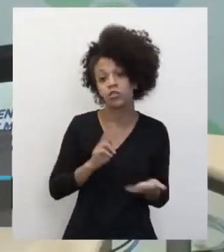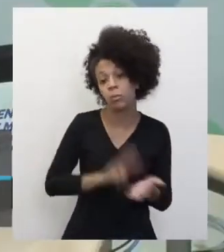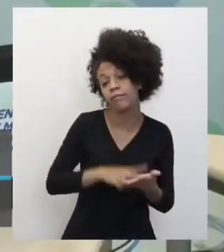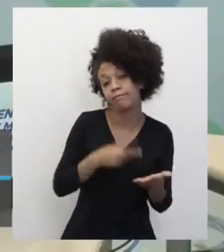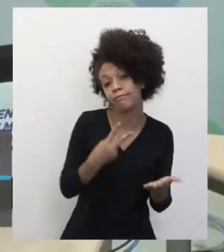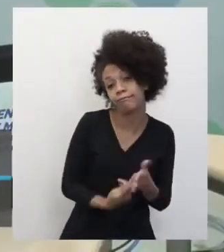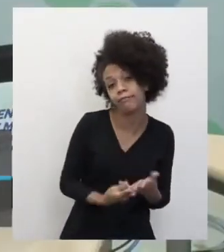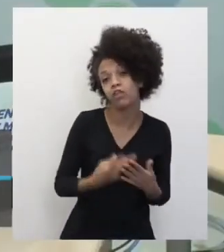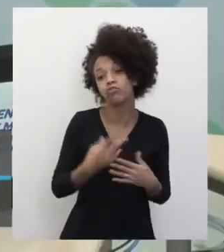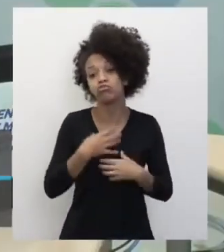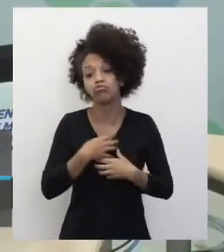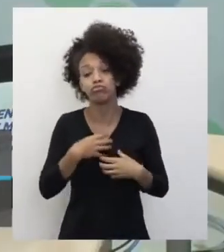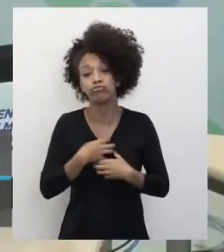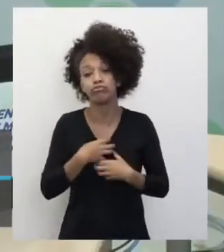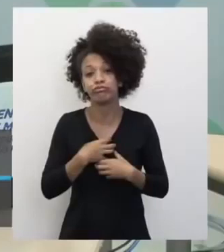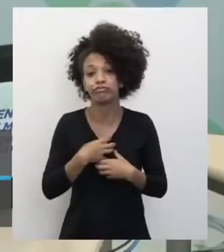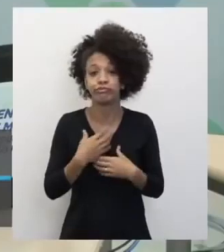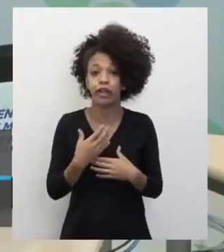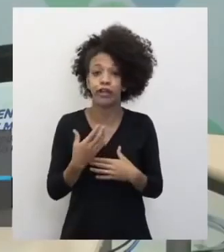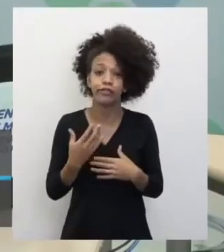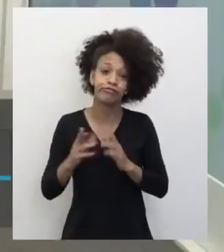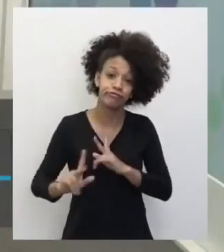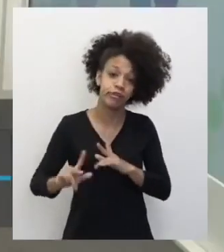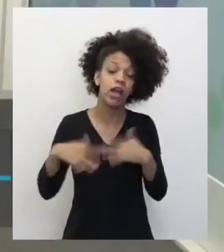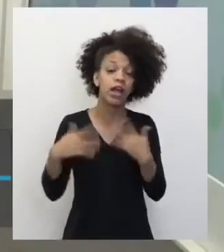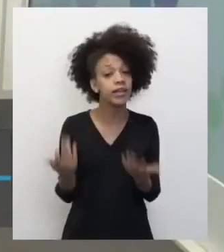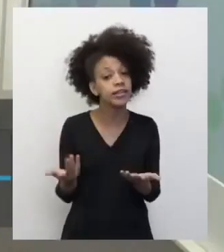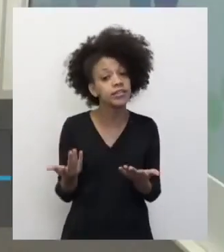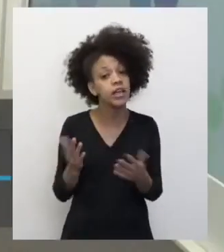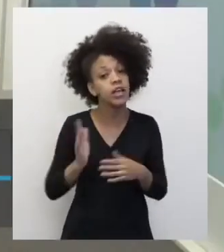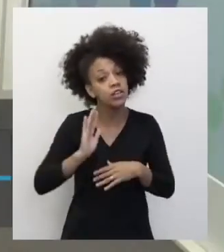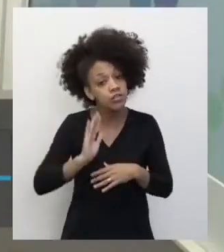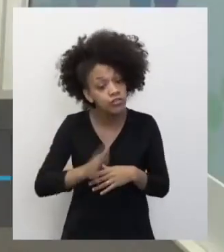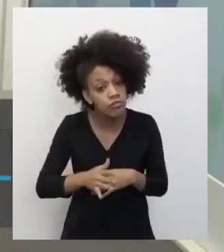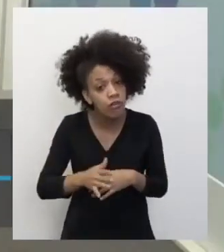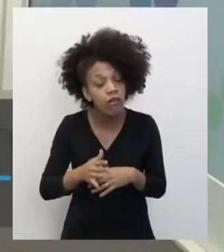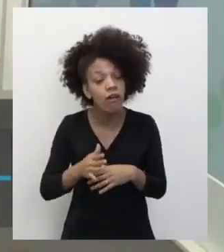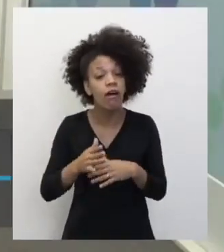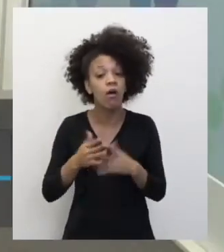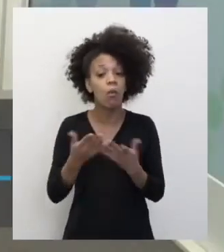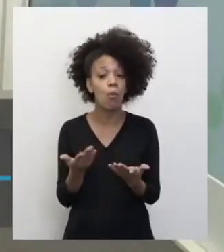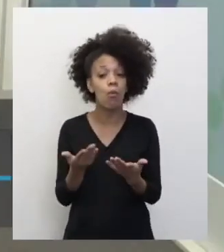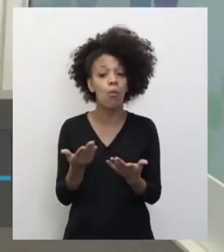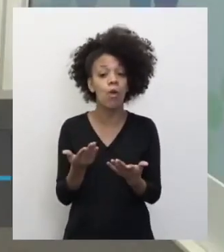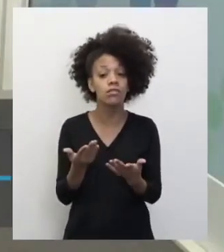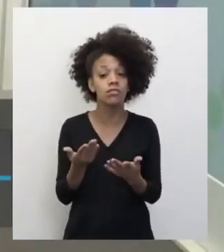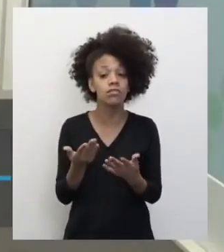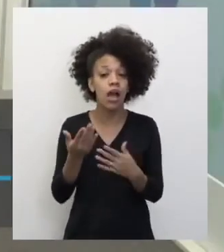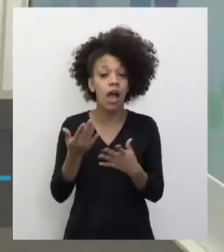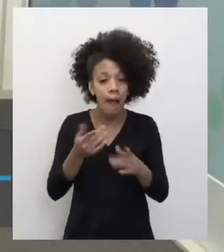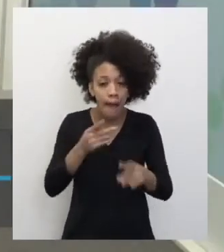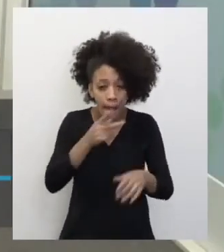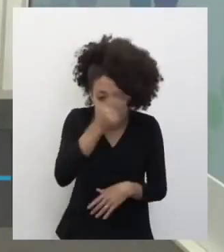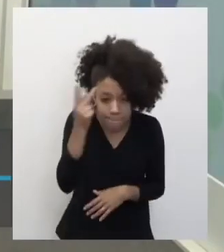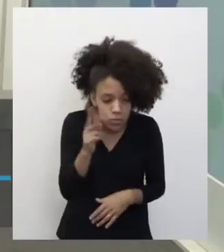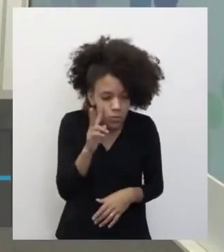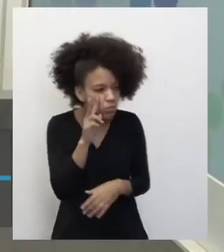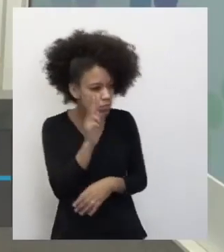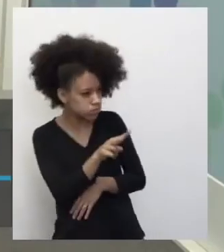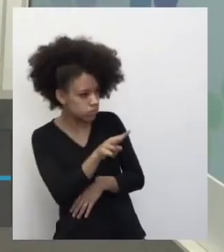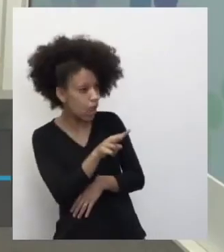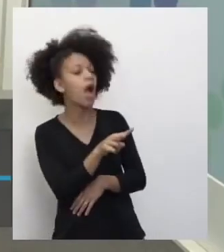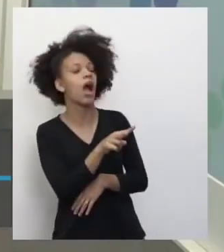uma forma equivocada. Isso, que é já para a pessoa, a hora que ela bater o olho ali na imagem, já vai